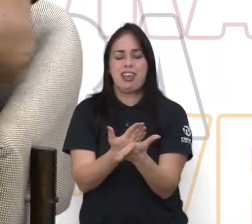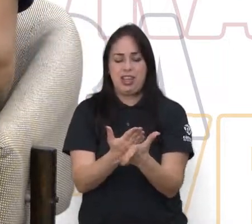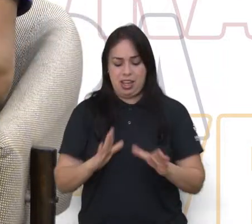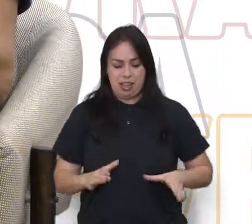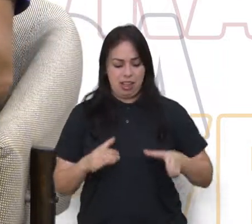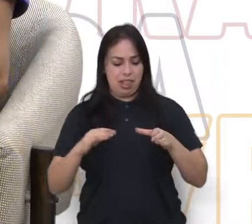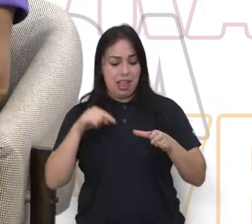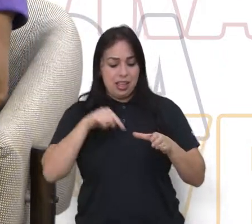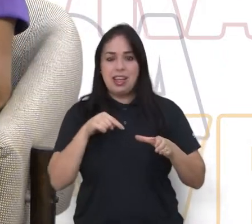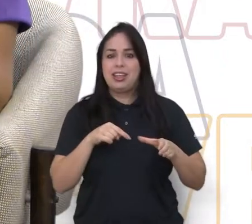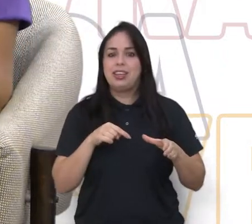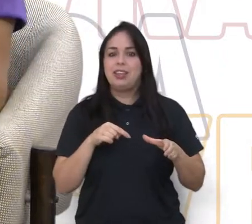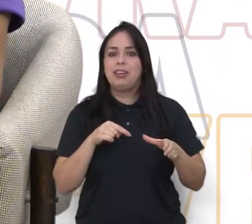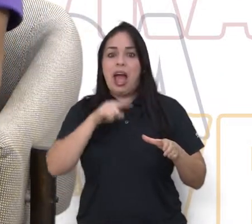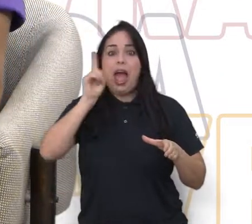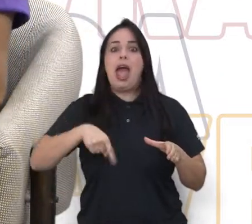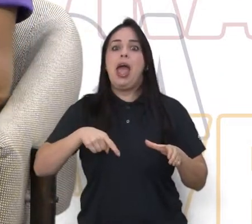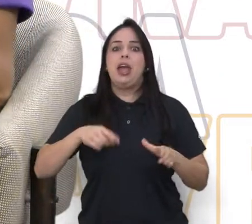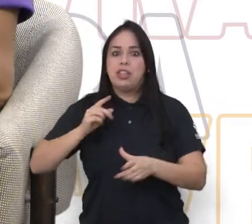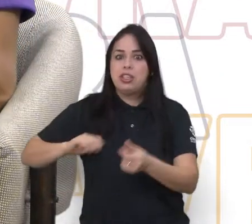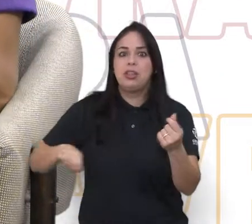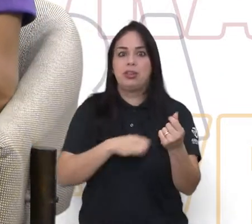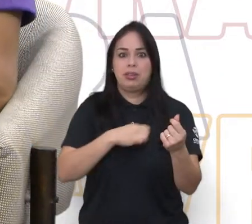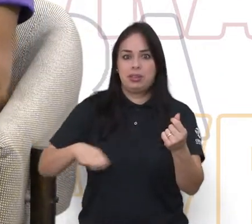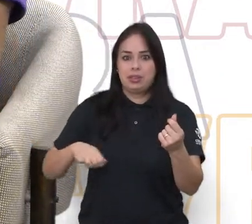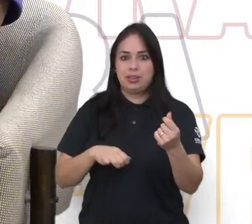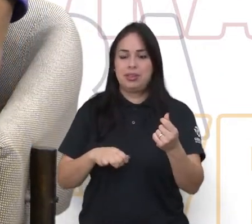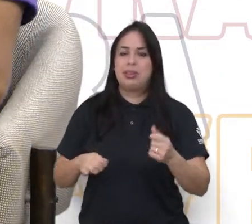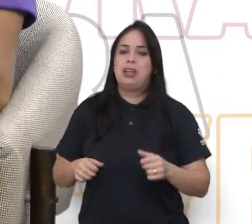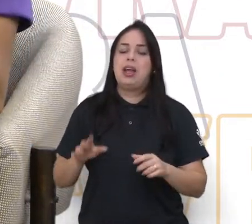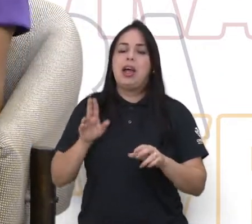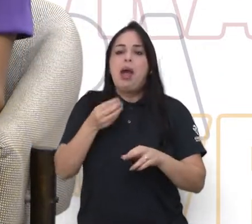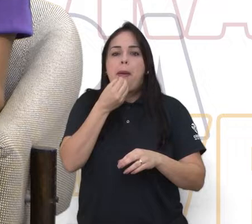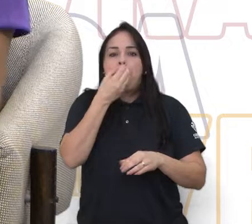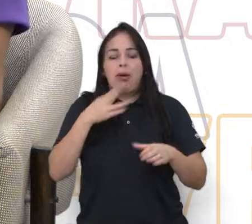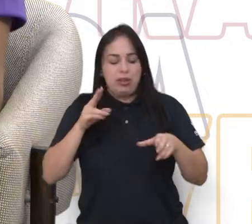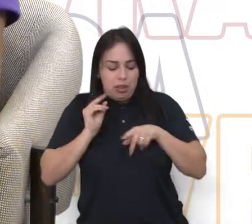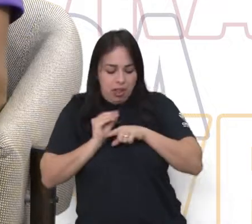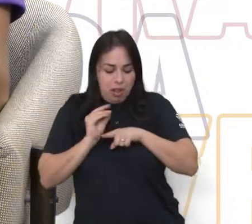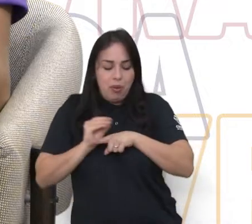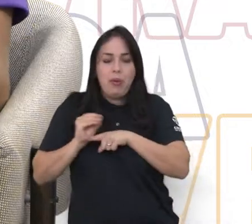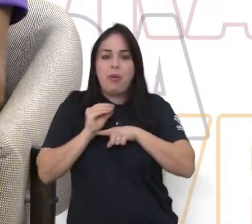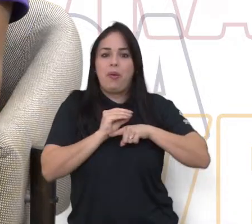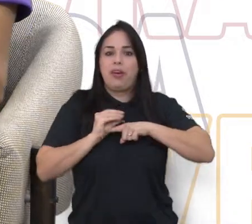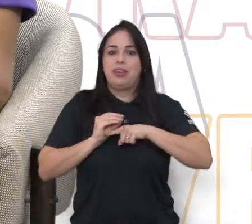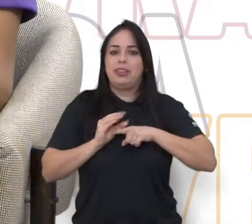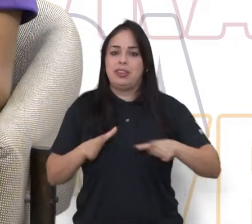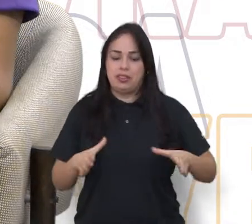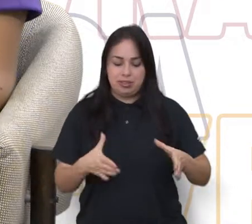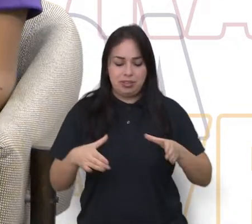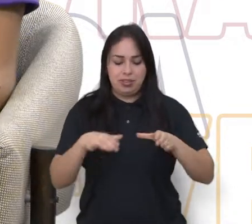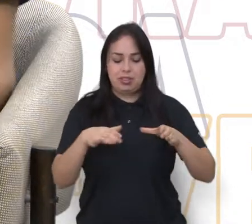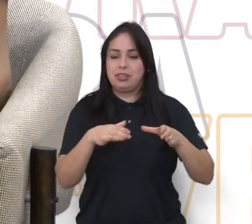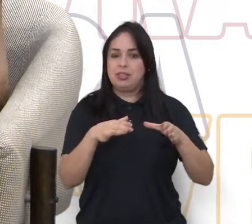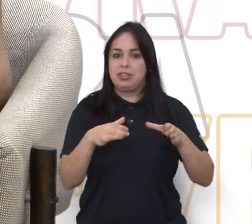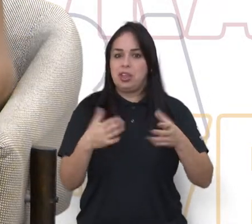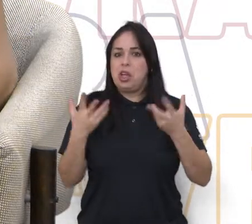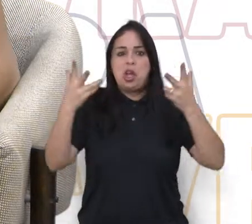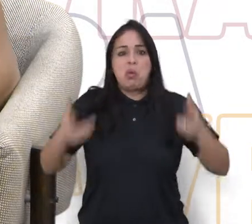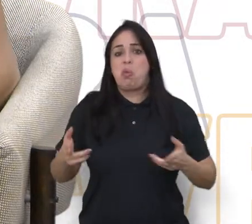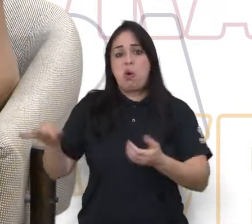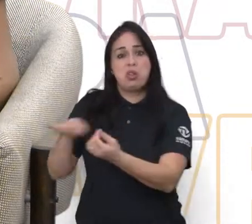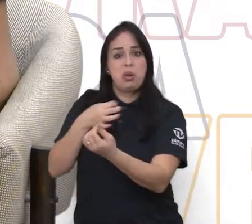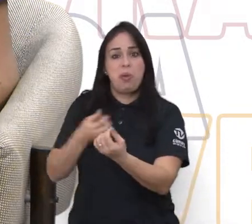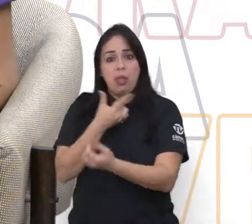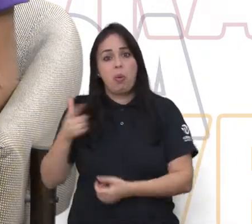tratar isso aqui o resto da vida como um instrumento musical. Vão ter cuidado ao lidar com ele, tudo do jeito que um instrumento